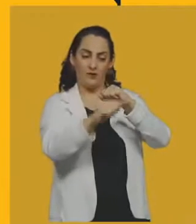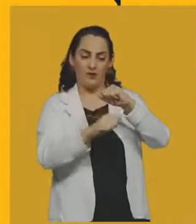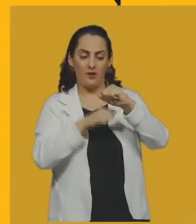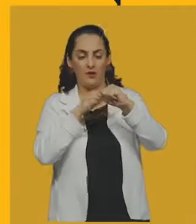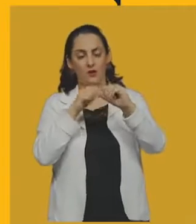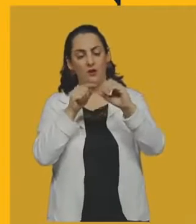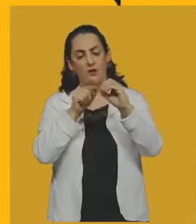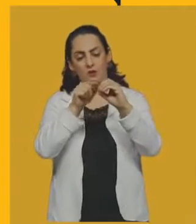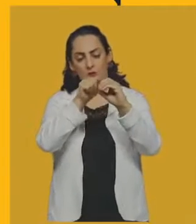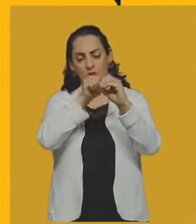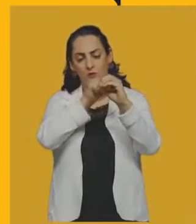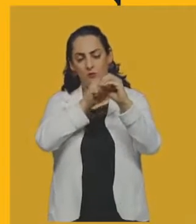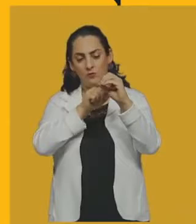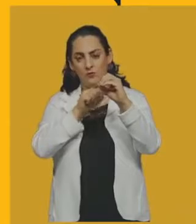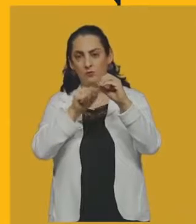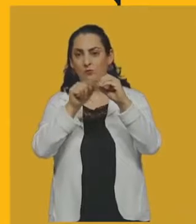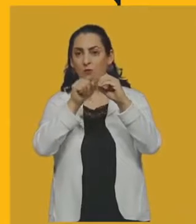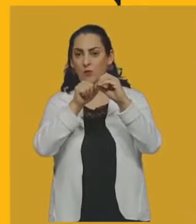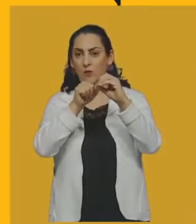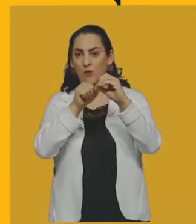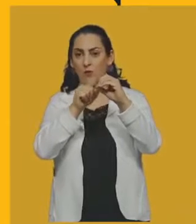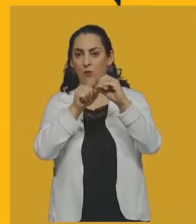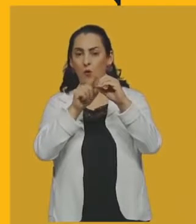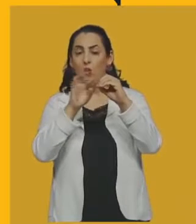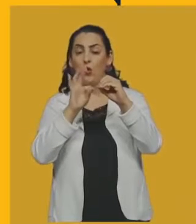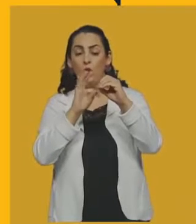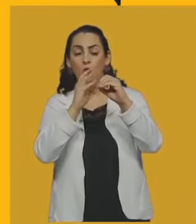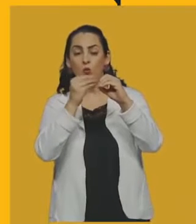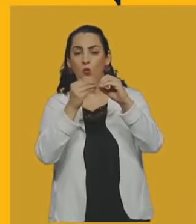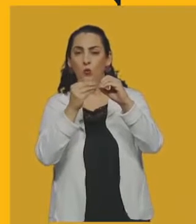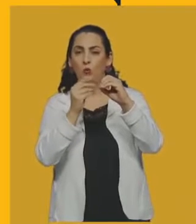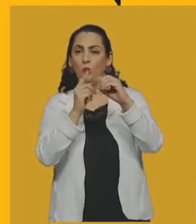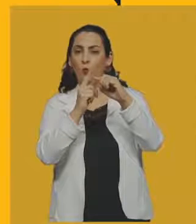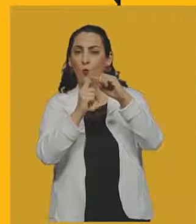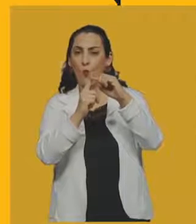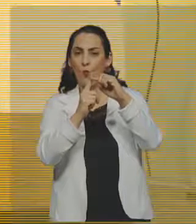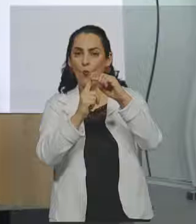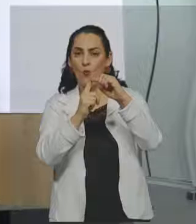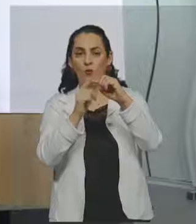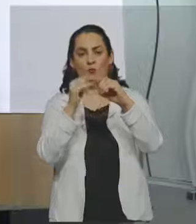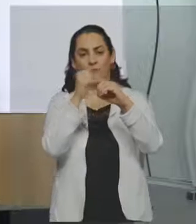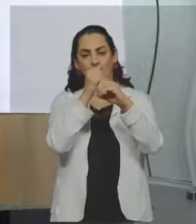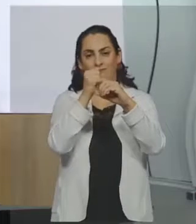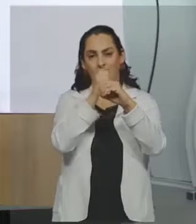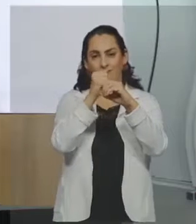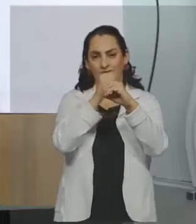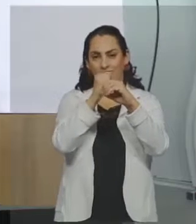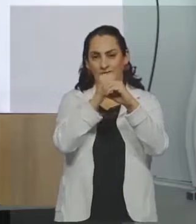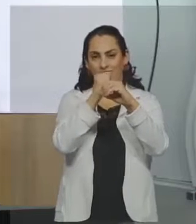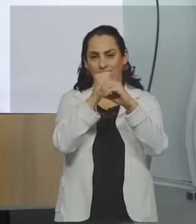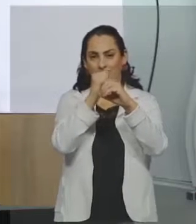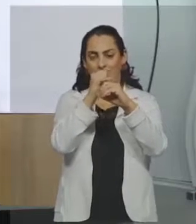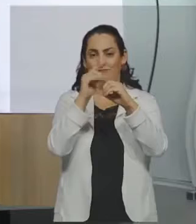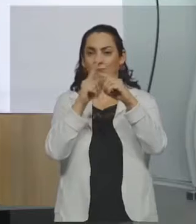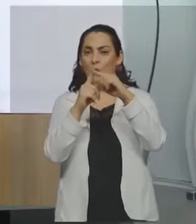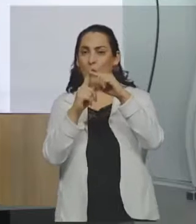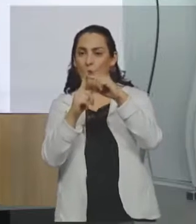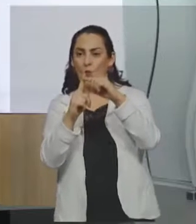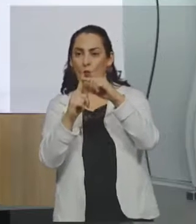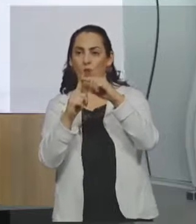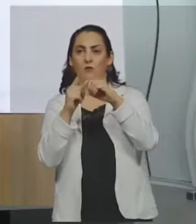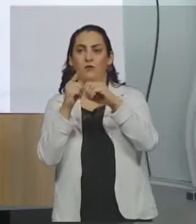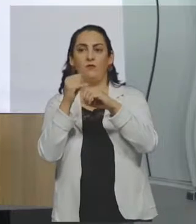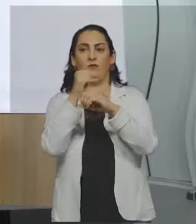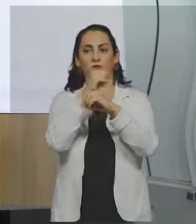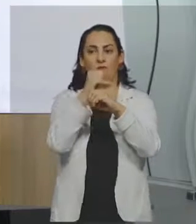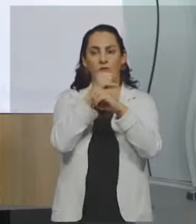maciça com a carga positiva distribuída e dois elétrons, certo? Incrustados nele. Então, esse